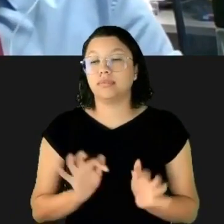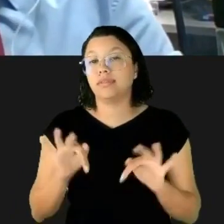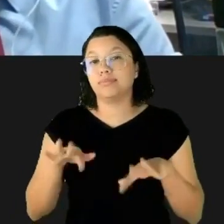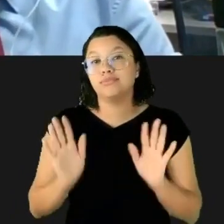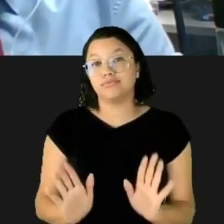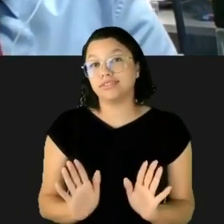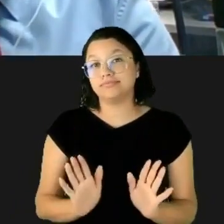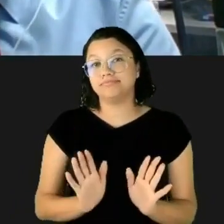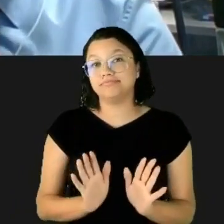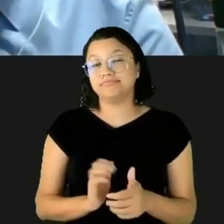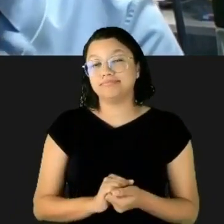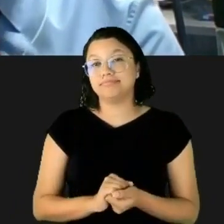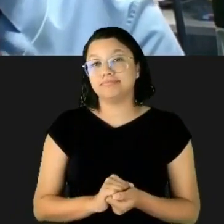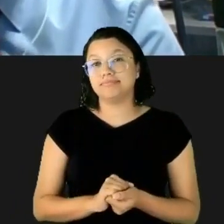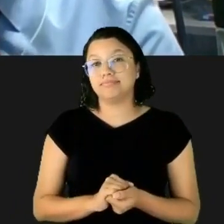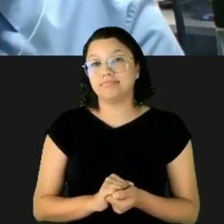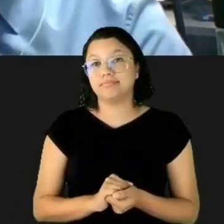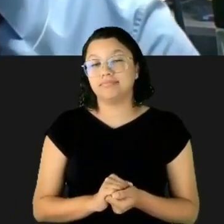e por fim